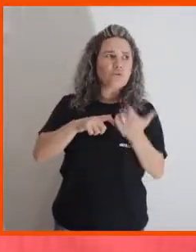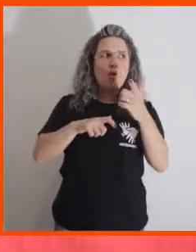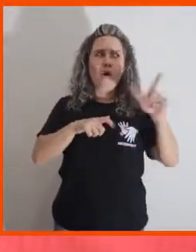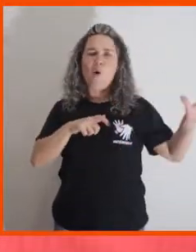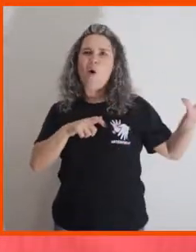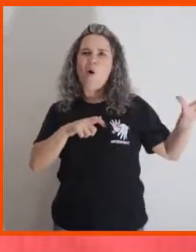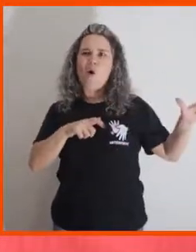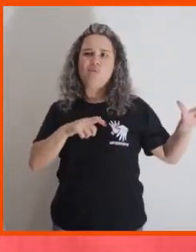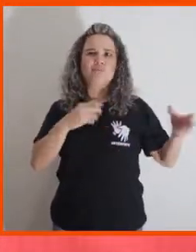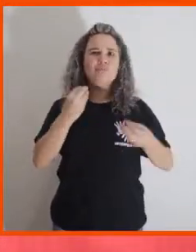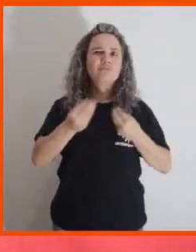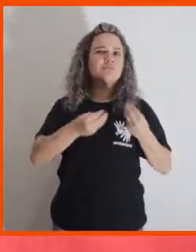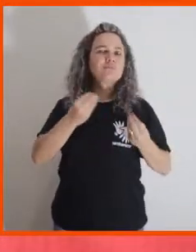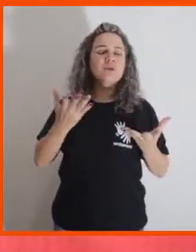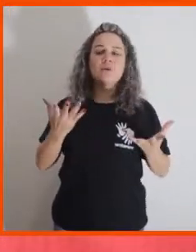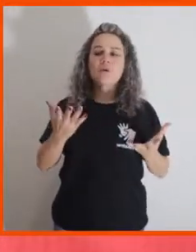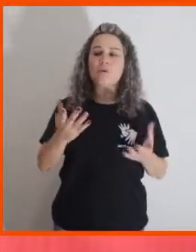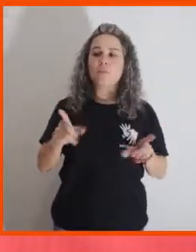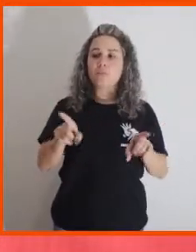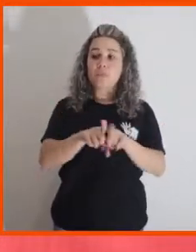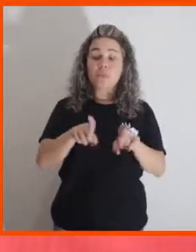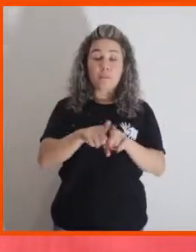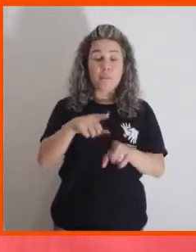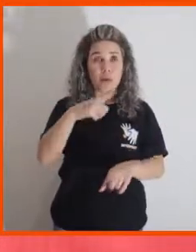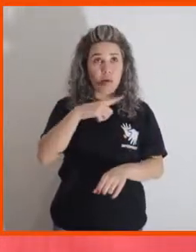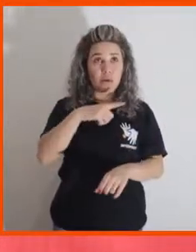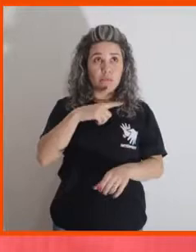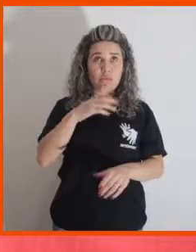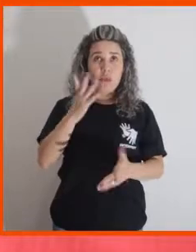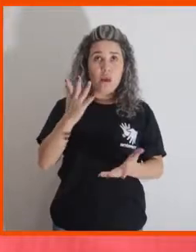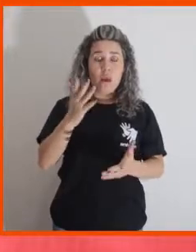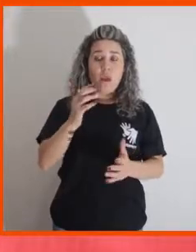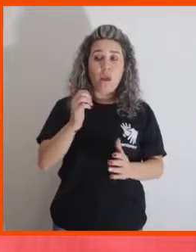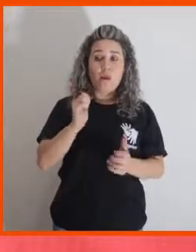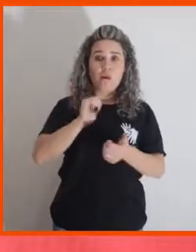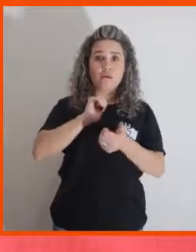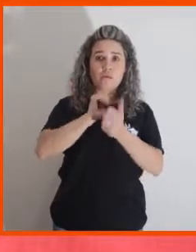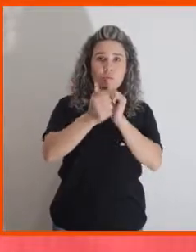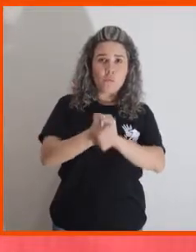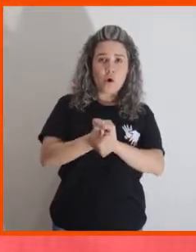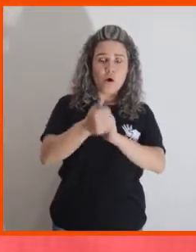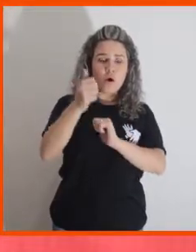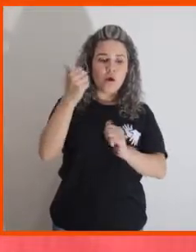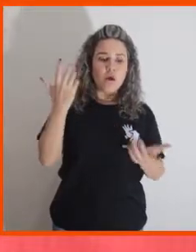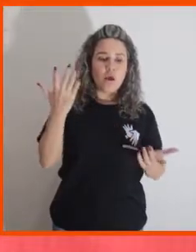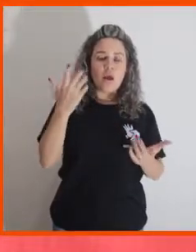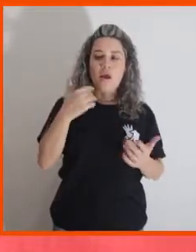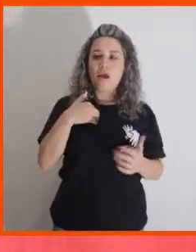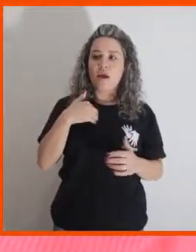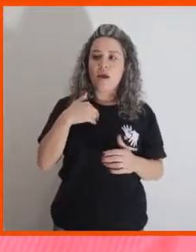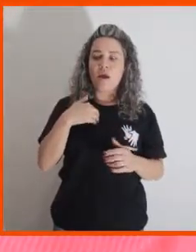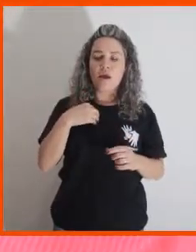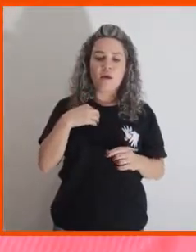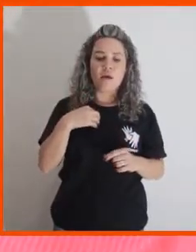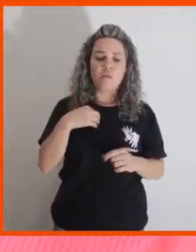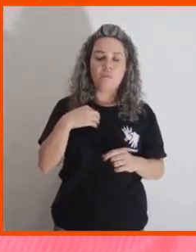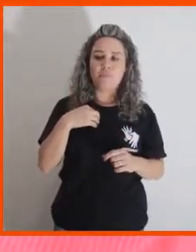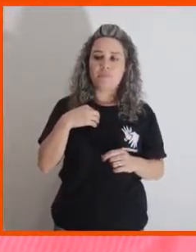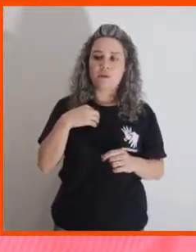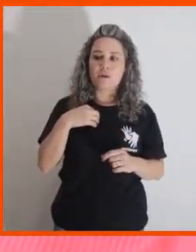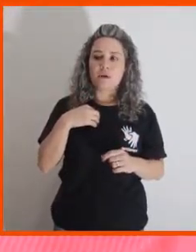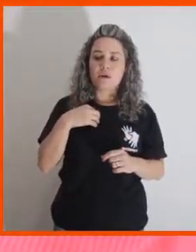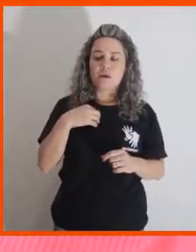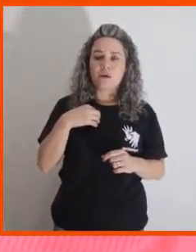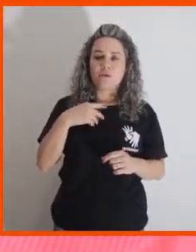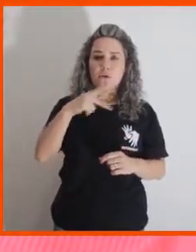vai aprender uma coisa nova. Você sai de lá com outra cabeça. Aqui também tem o tênis de mesa. O tênis de mesa para